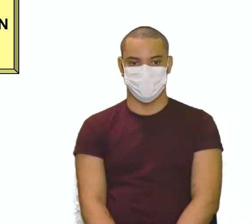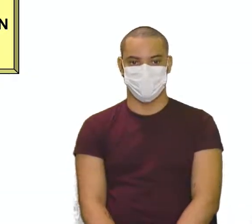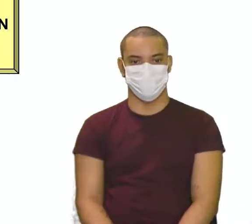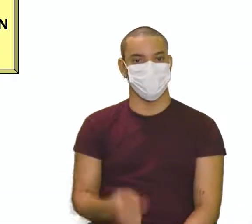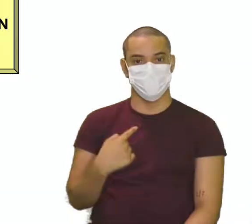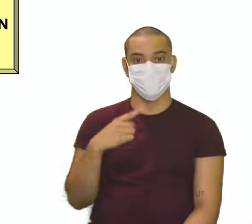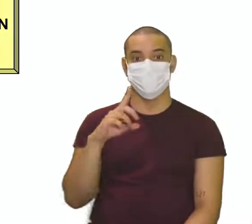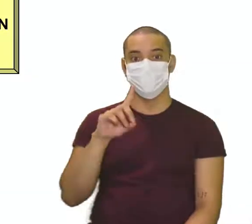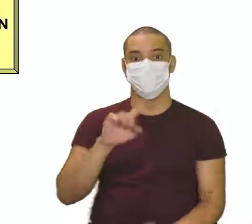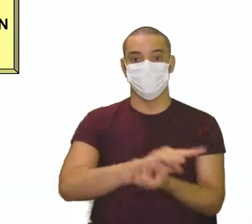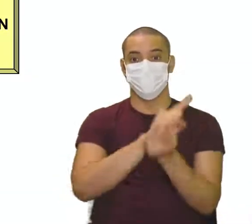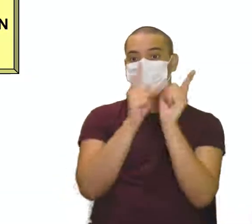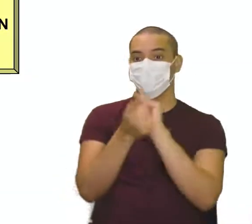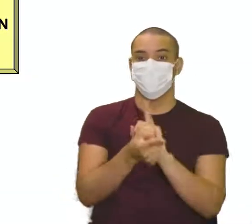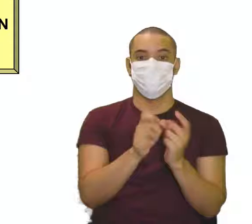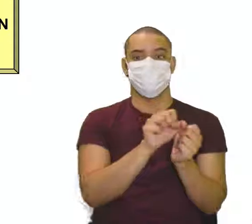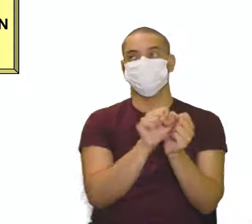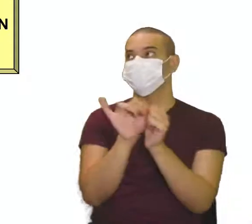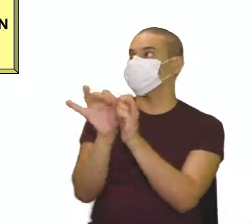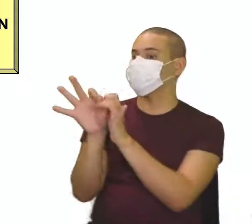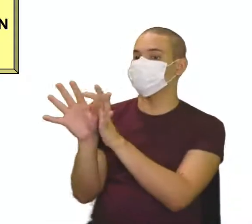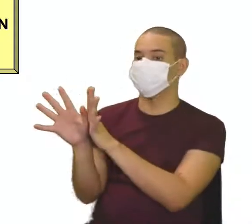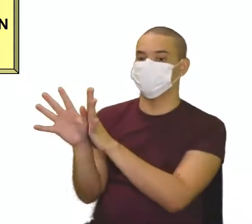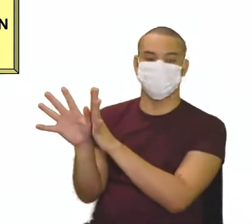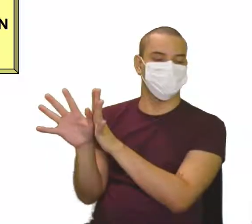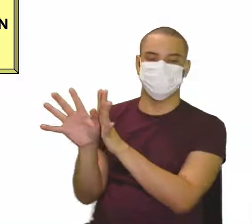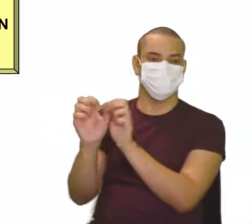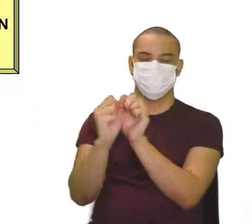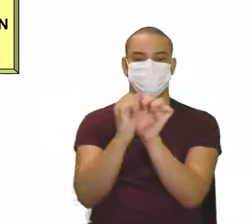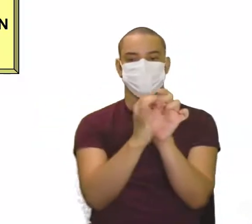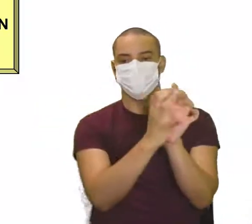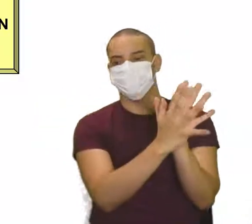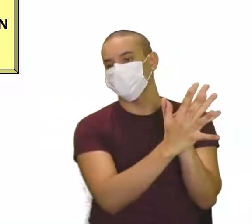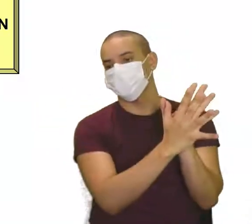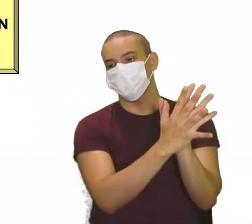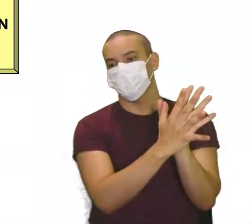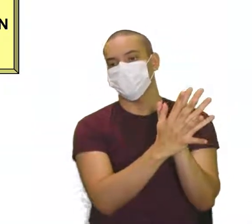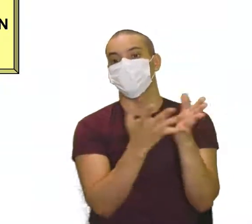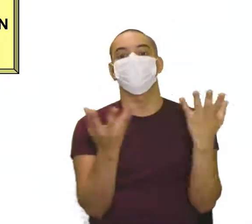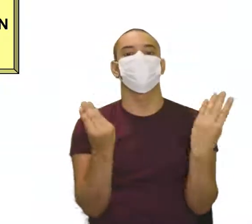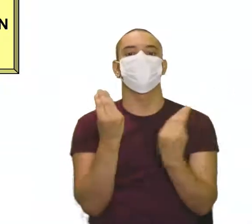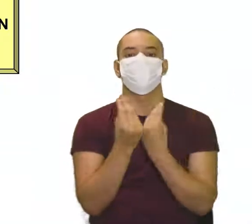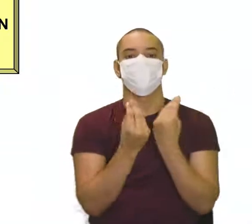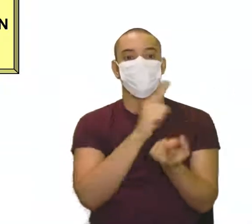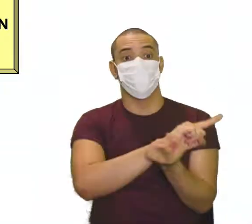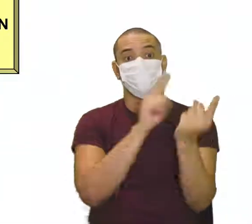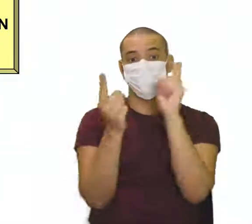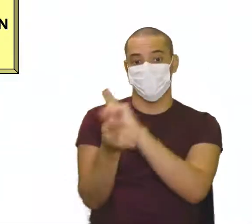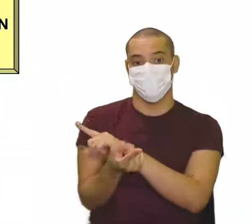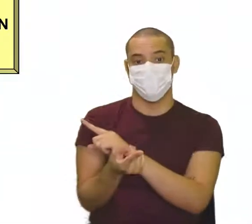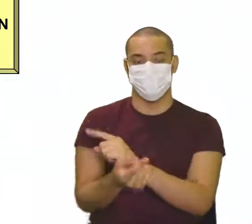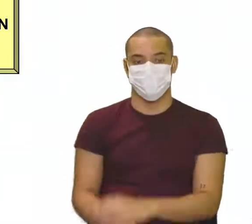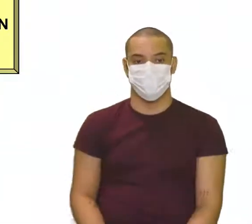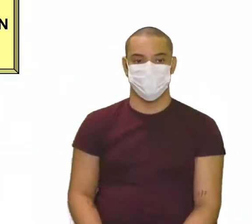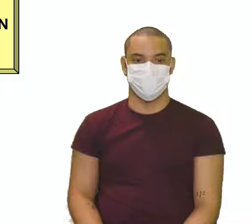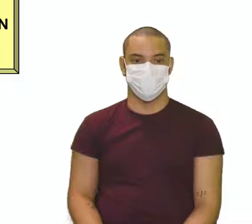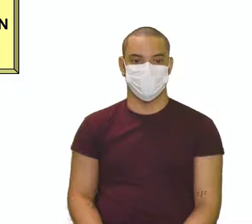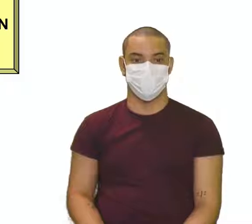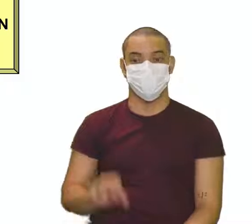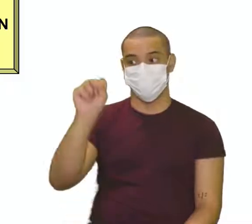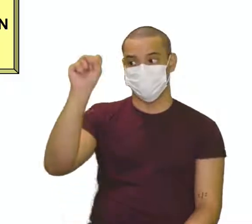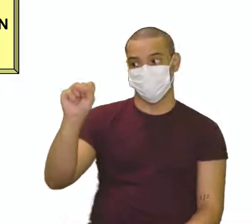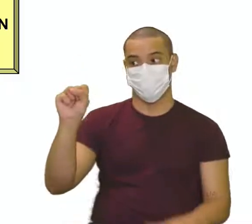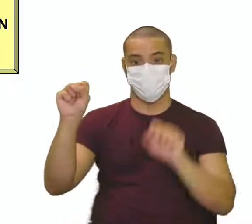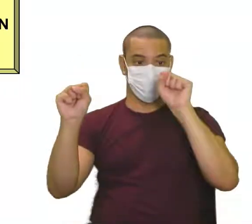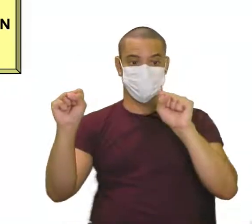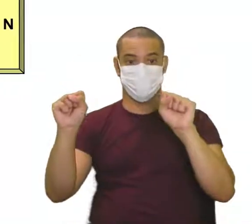polo sul dos ímãs elementares da nossa substância viraram-se aqui, olha só, para o polo sul do ímã. Então,